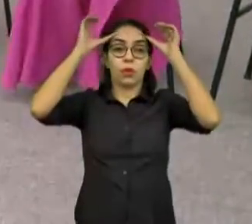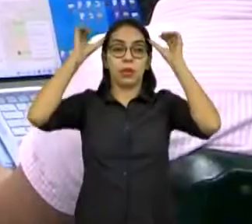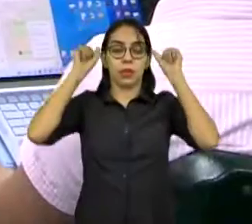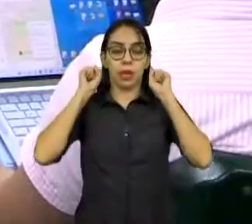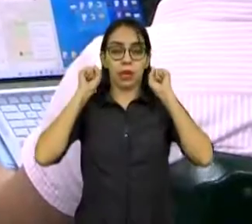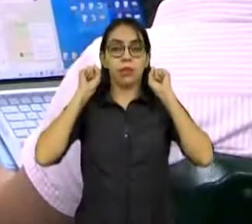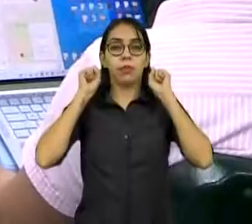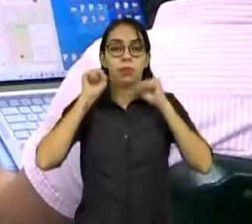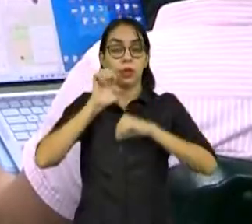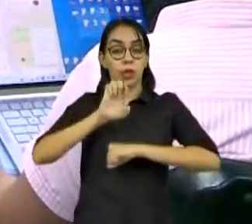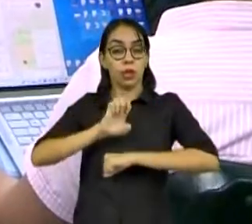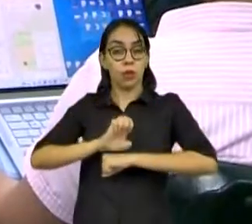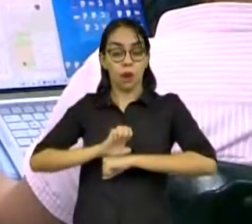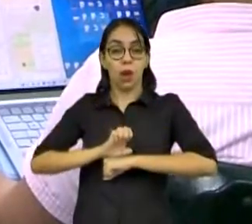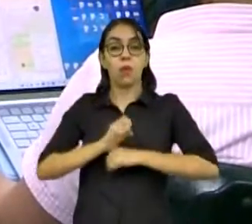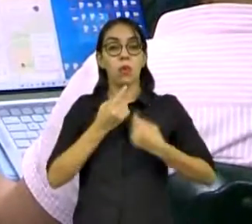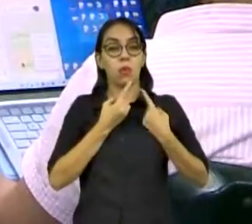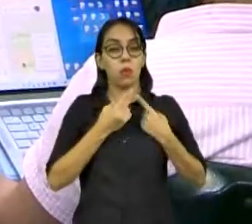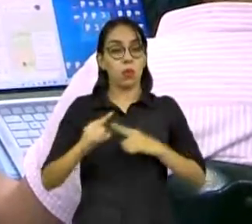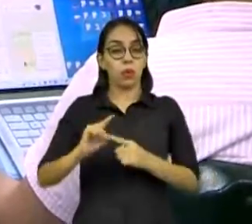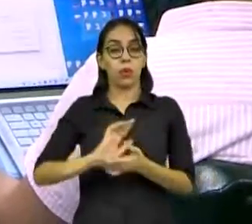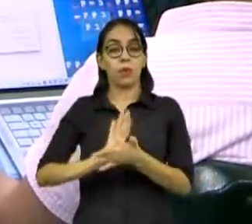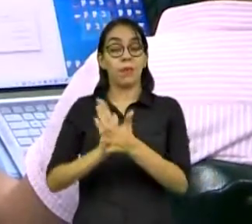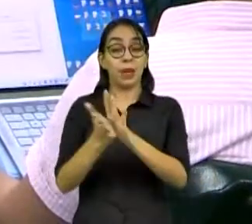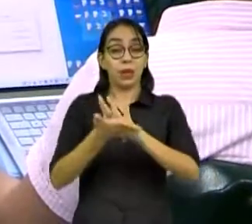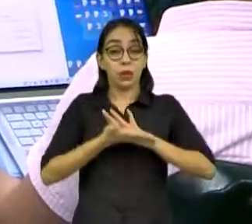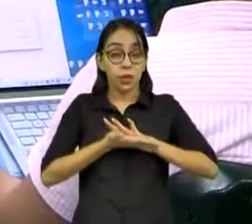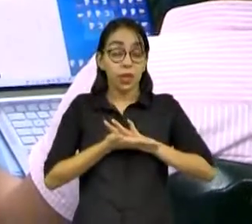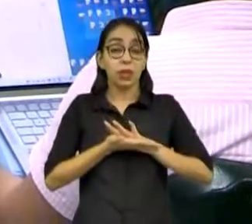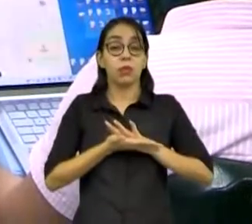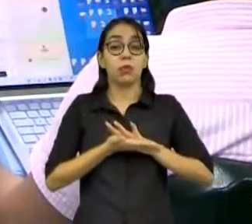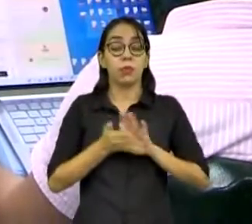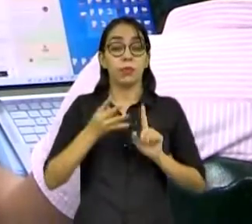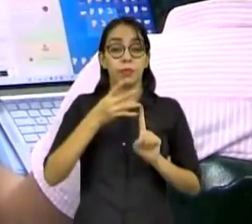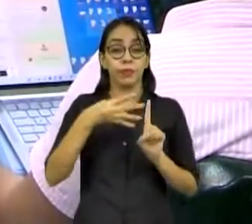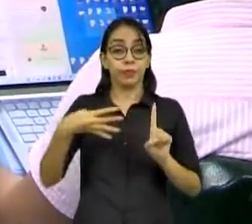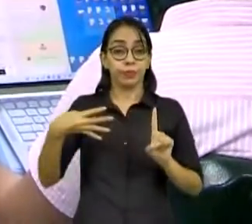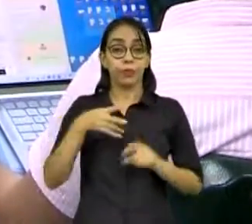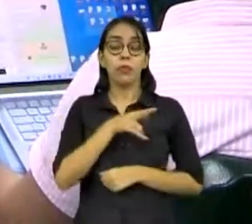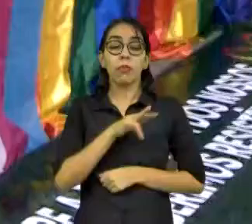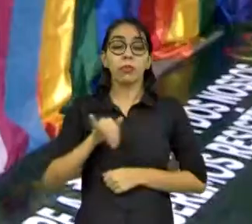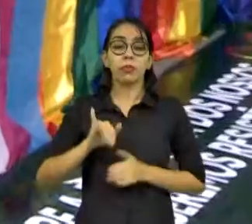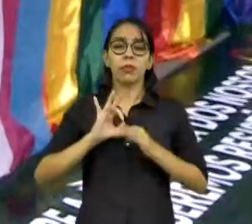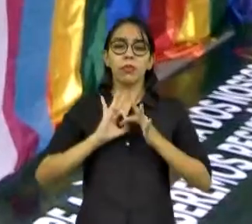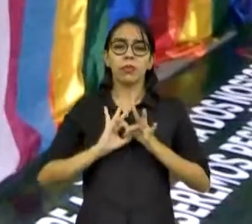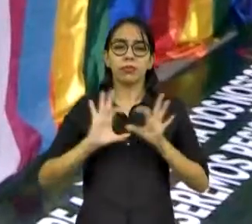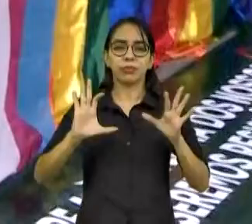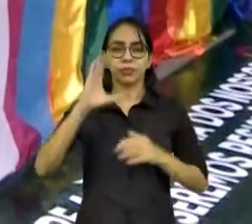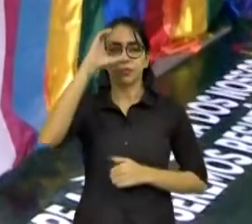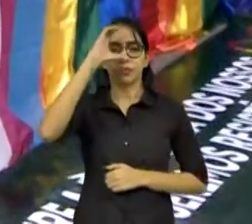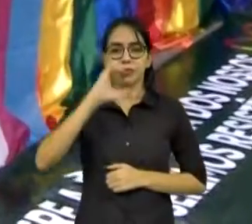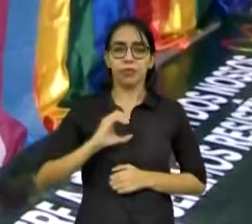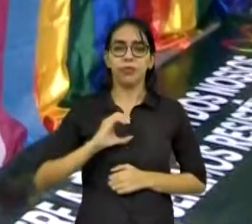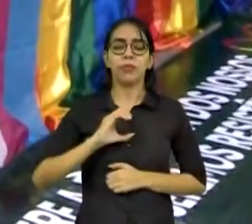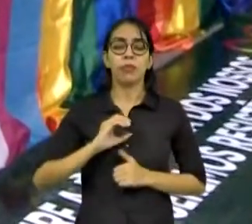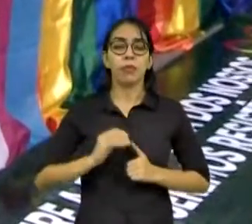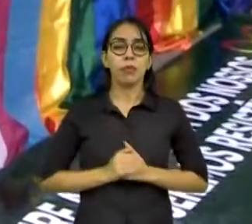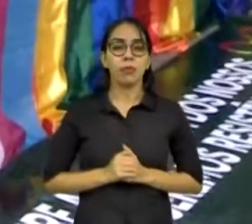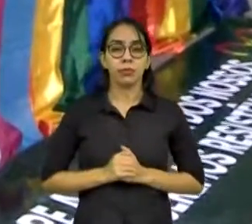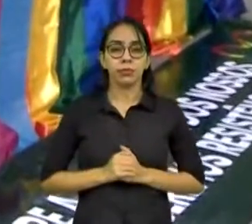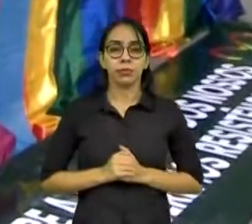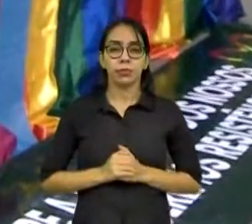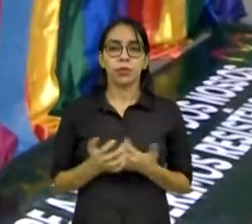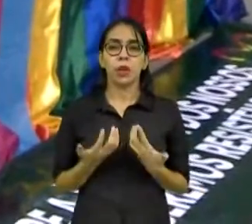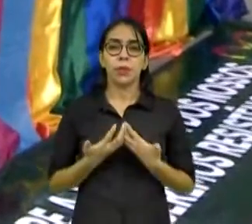LGBT surge para garantir a esta população o pleno exercício de cidadania, com equipamentos como uma